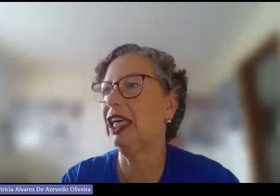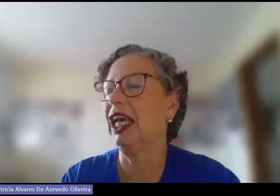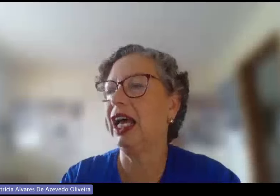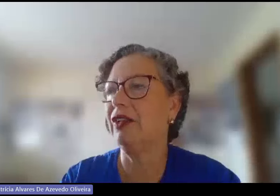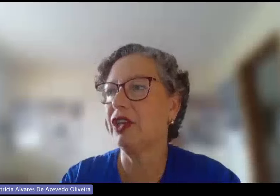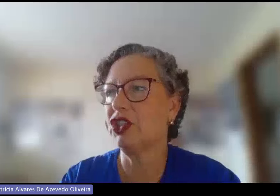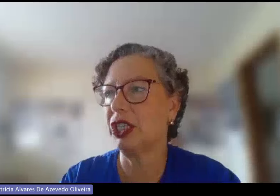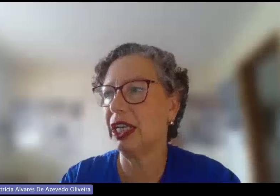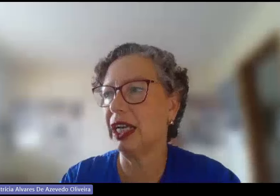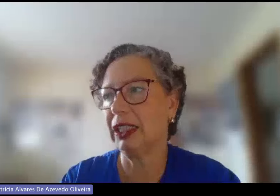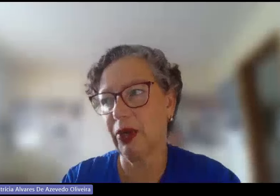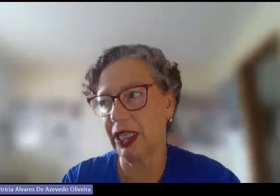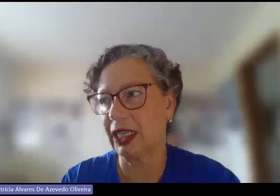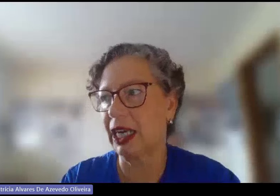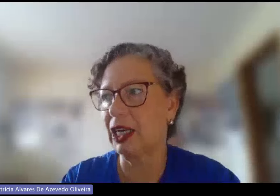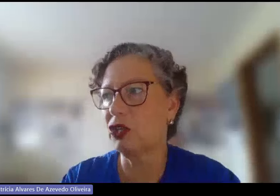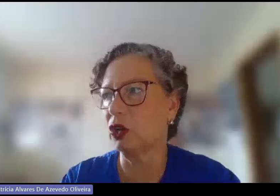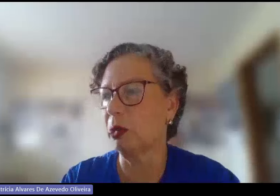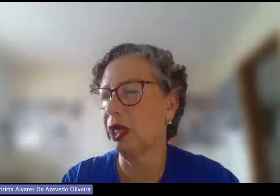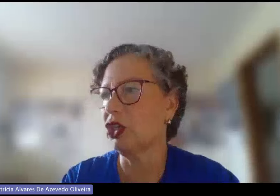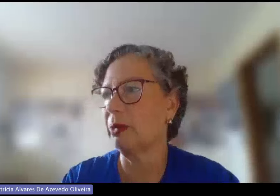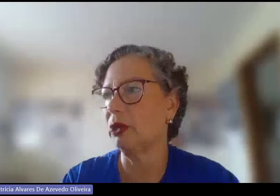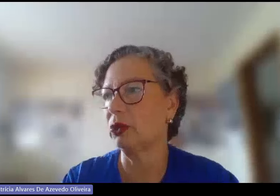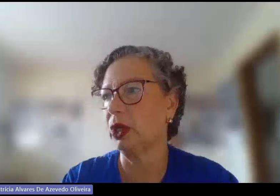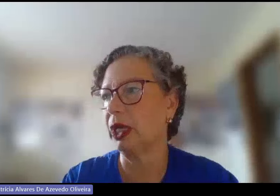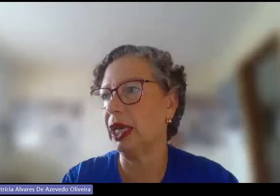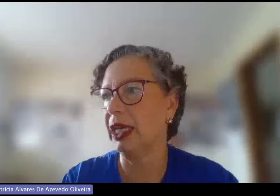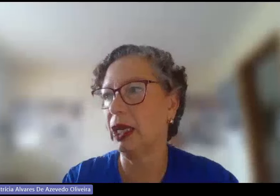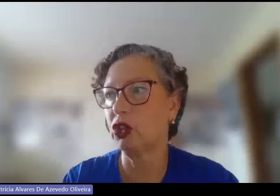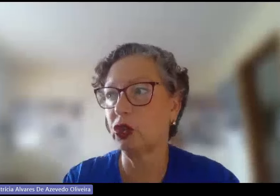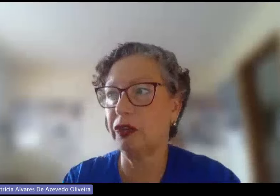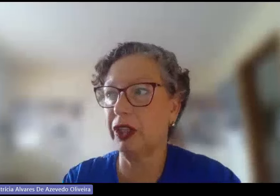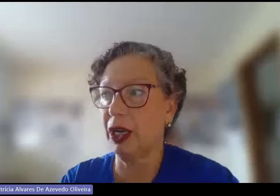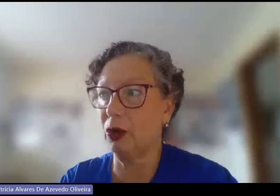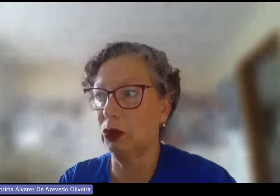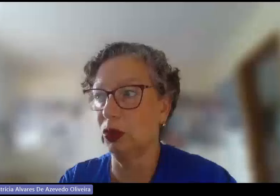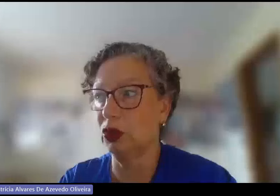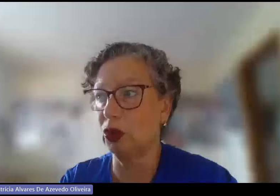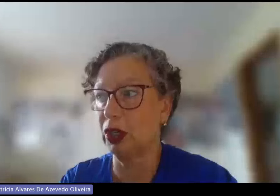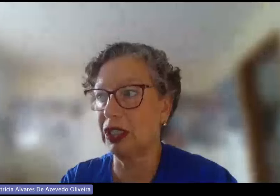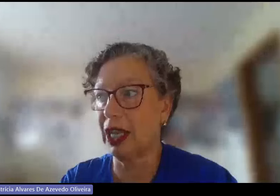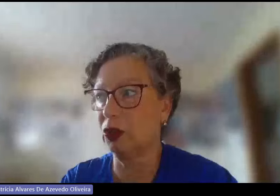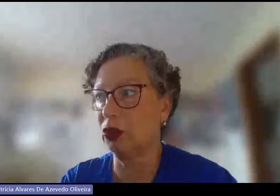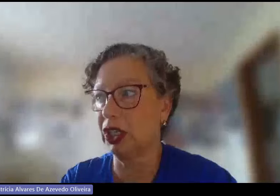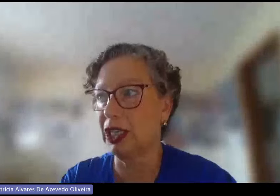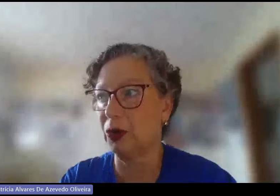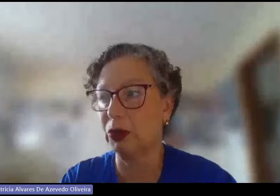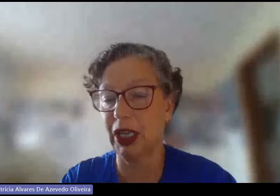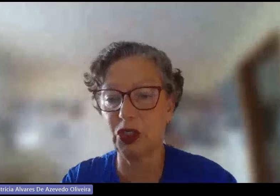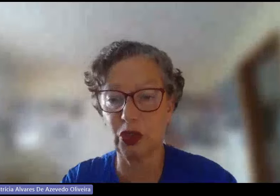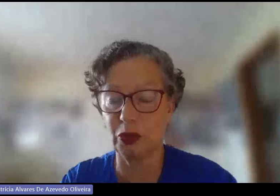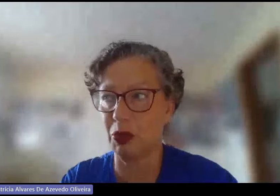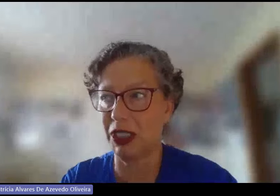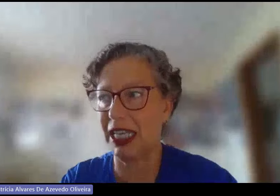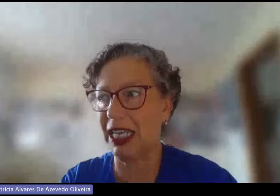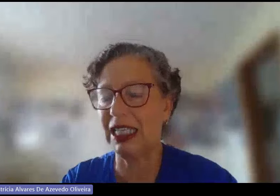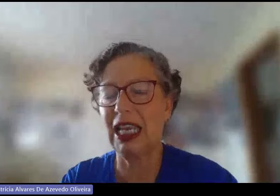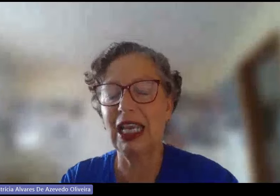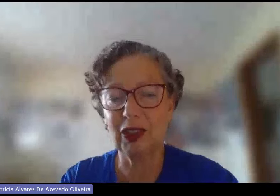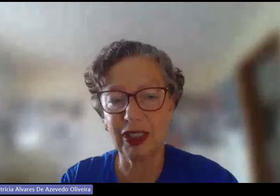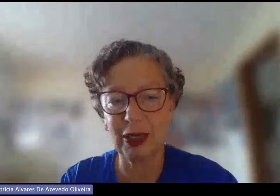dela aqui a Virgínia então é secretária Nacional do planejamento eh e auditora Federal de controle externo do TCU desde